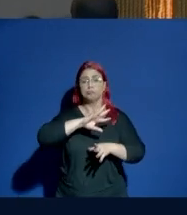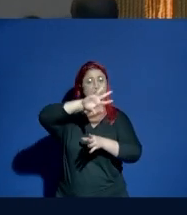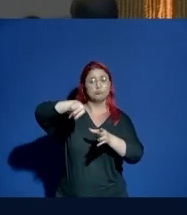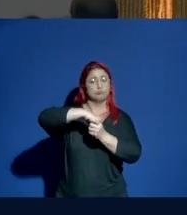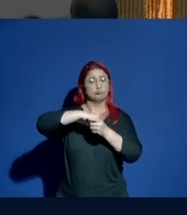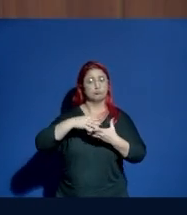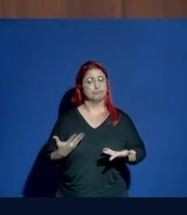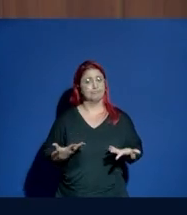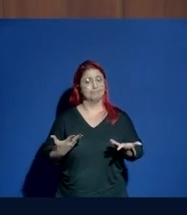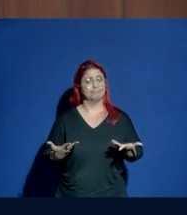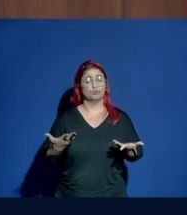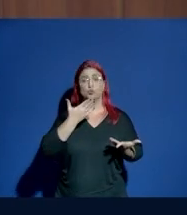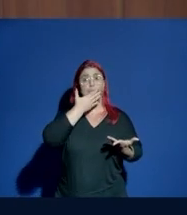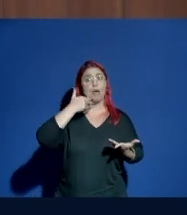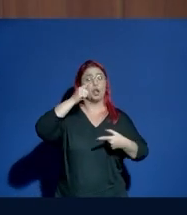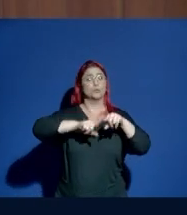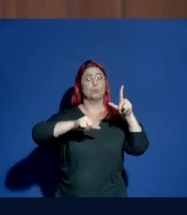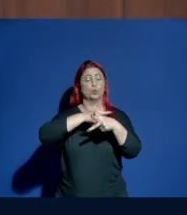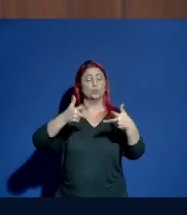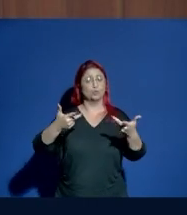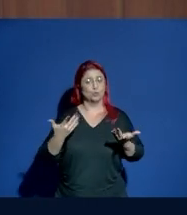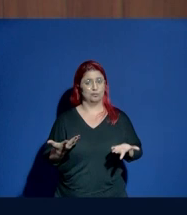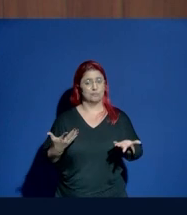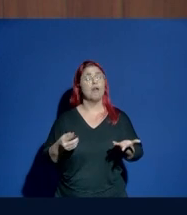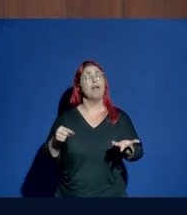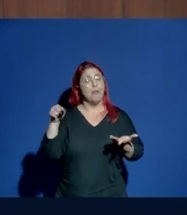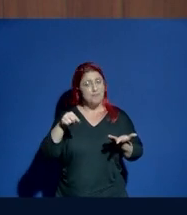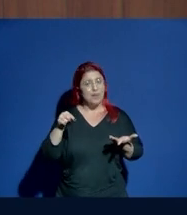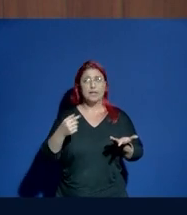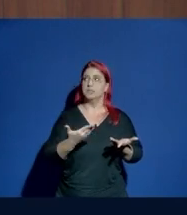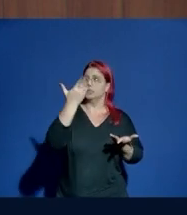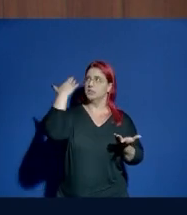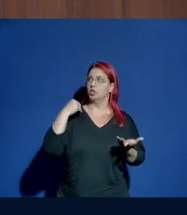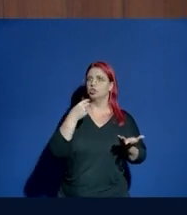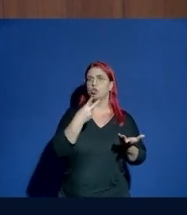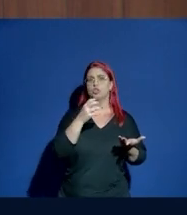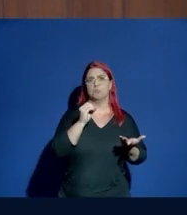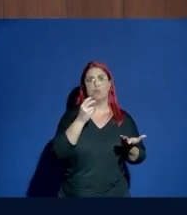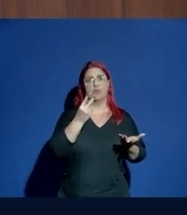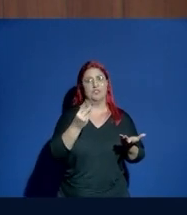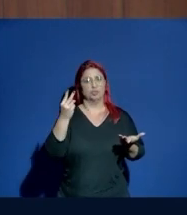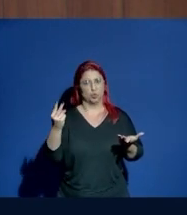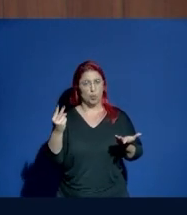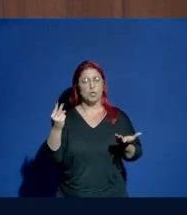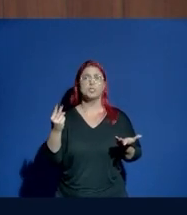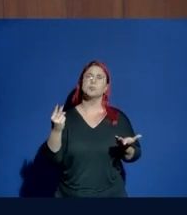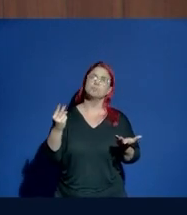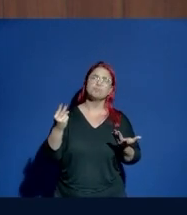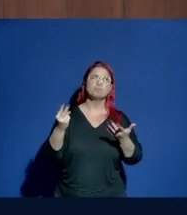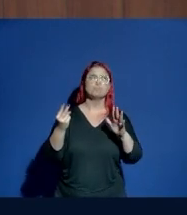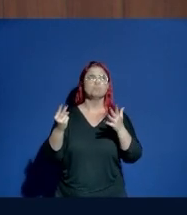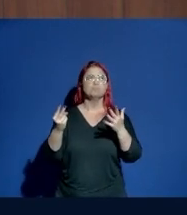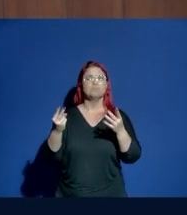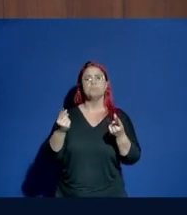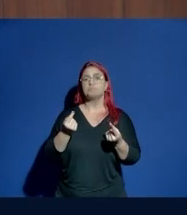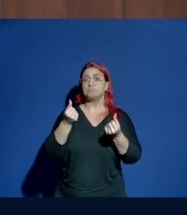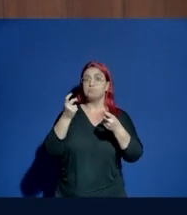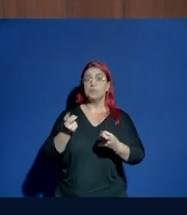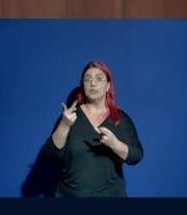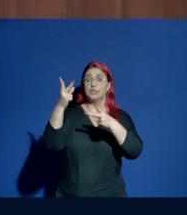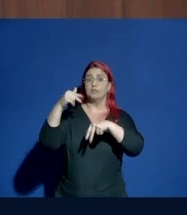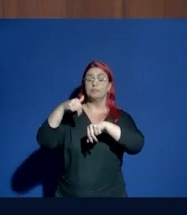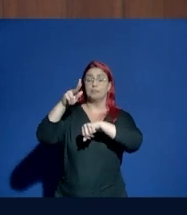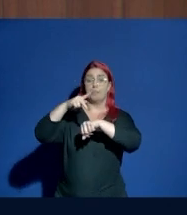é esse produtos aí todos eles deram em 2022 eles tiveram valor exportação